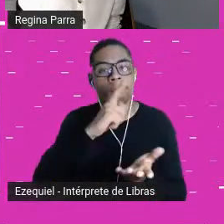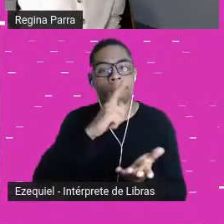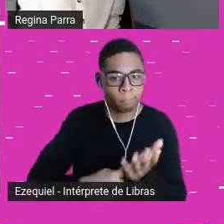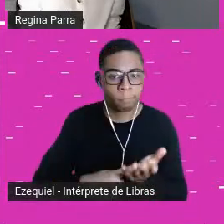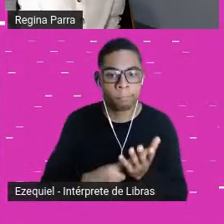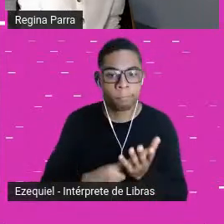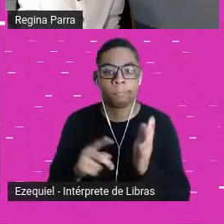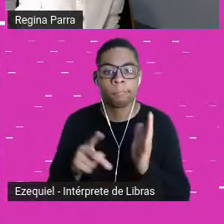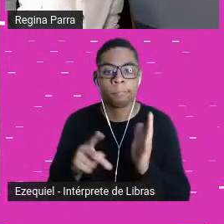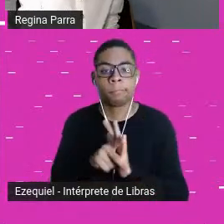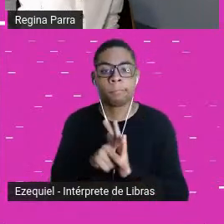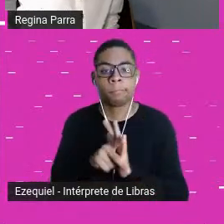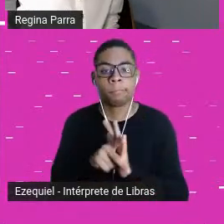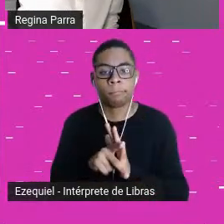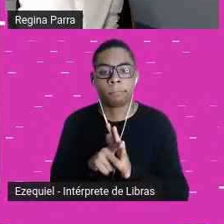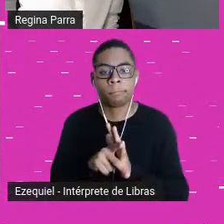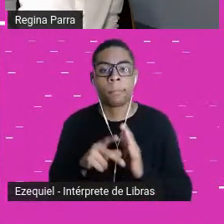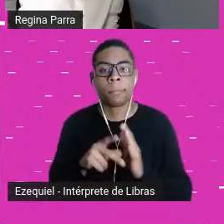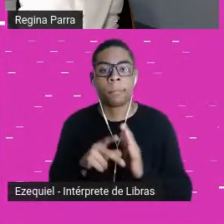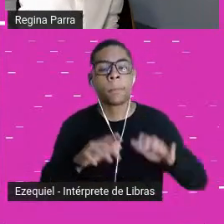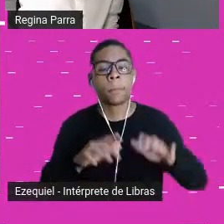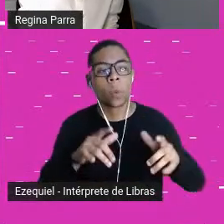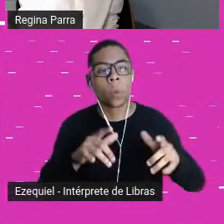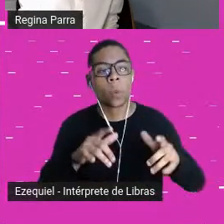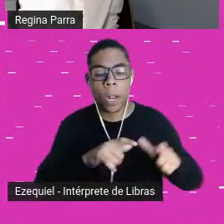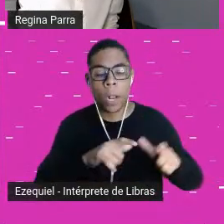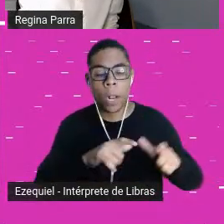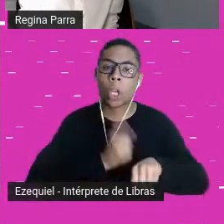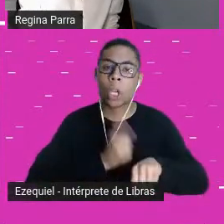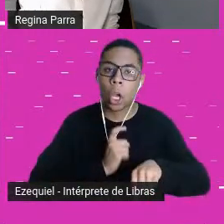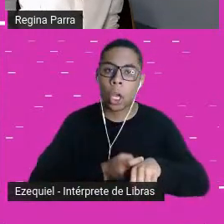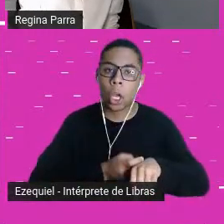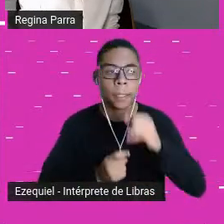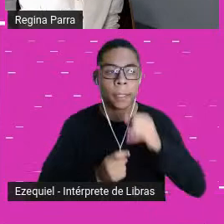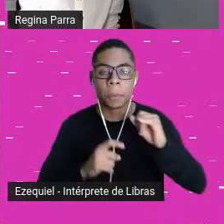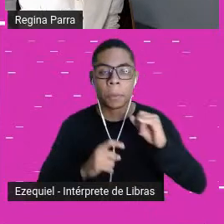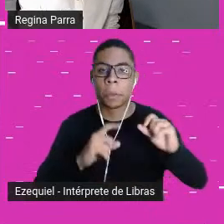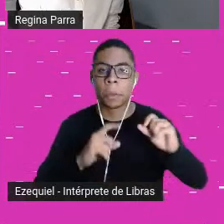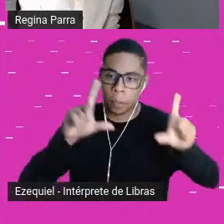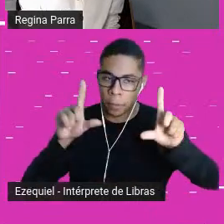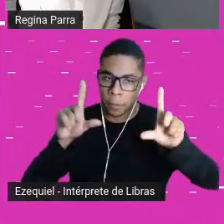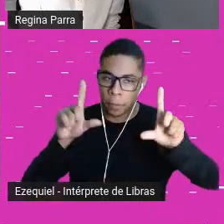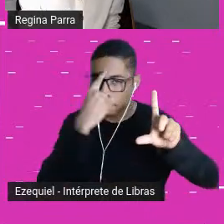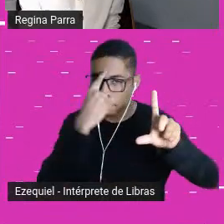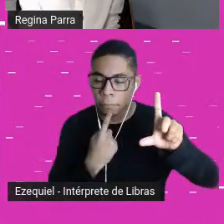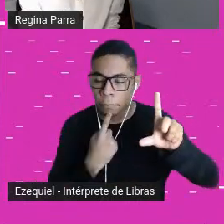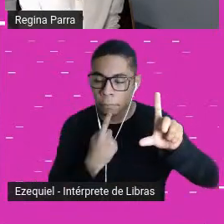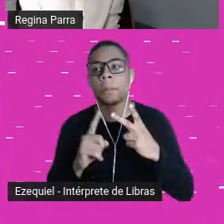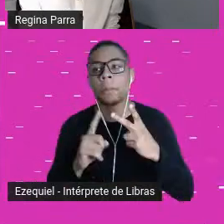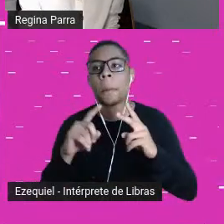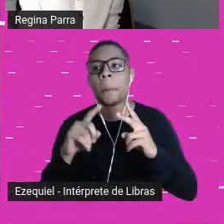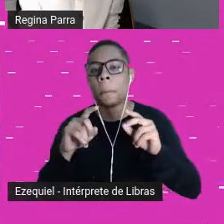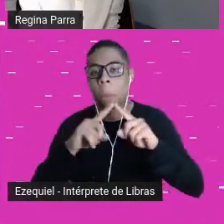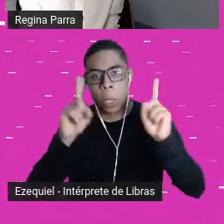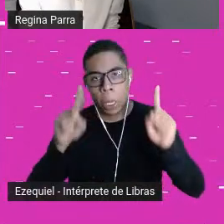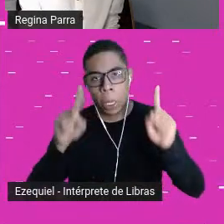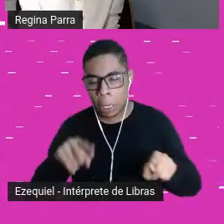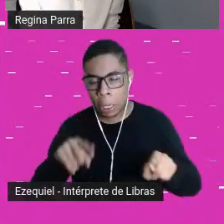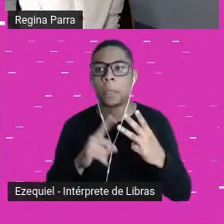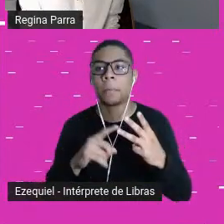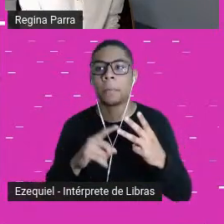uma imagem, um programa, um figurino restaurado,